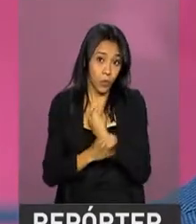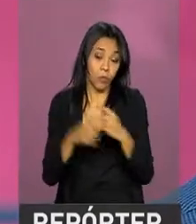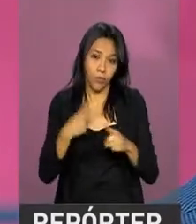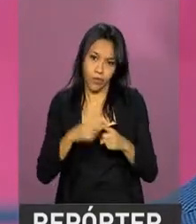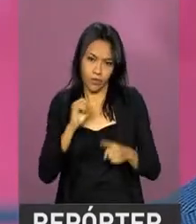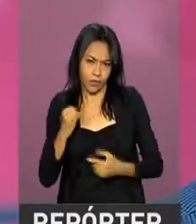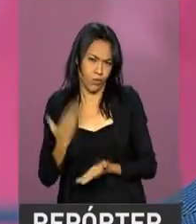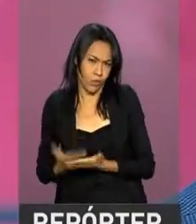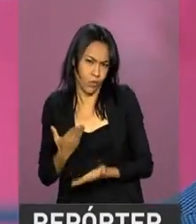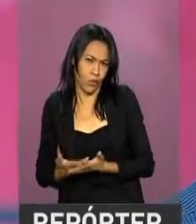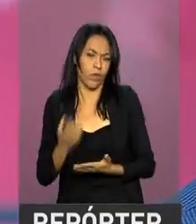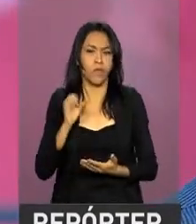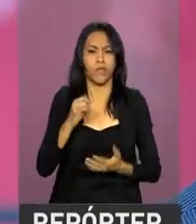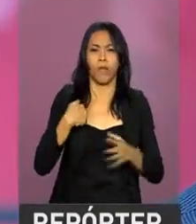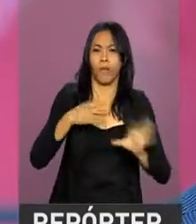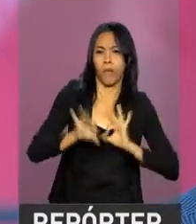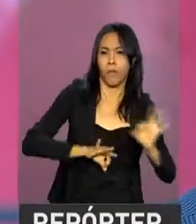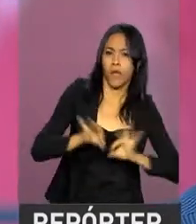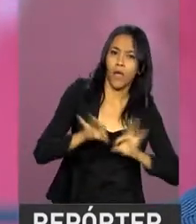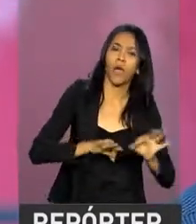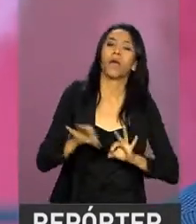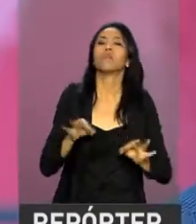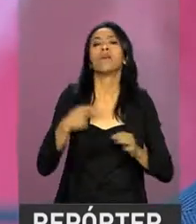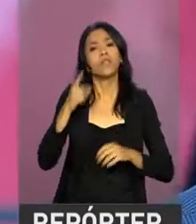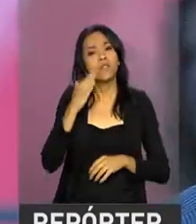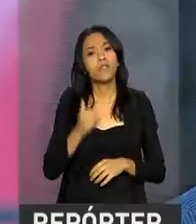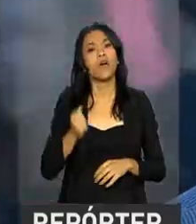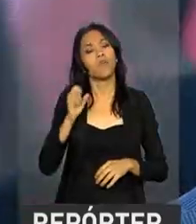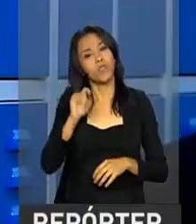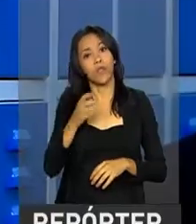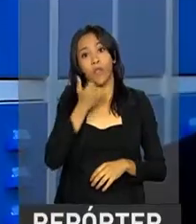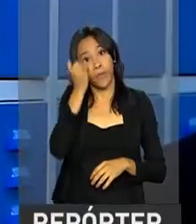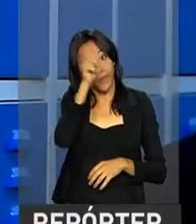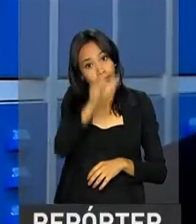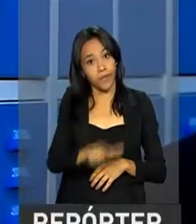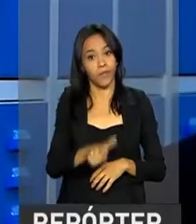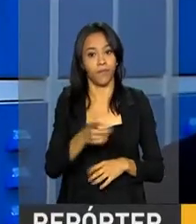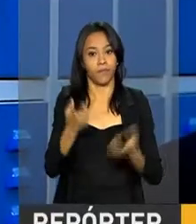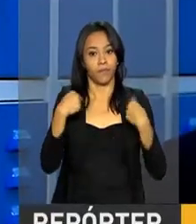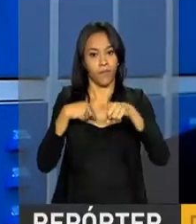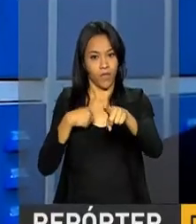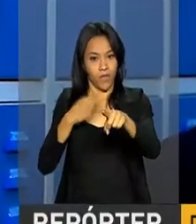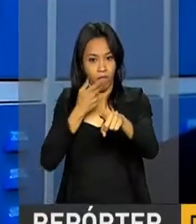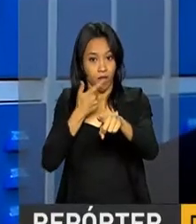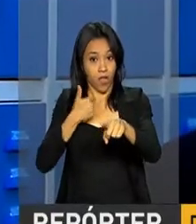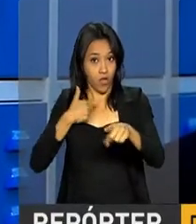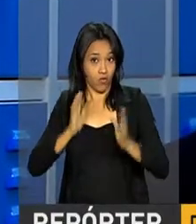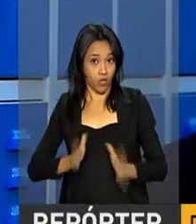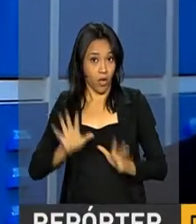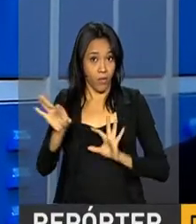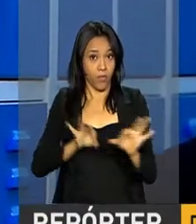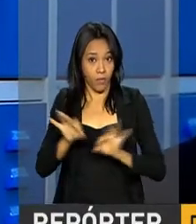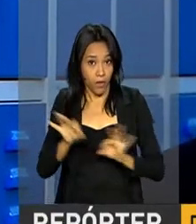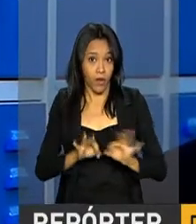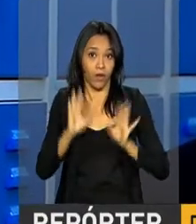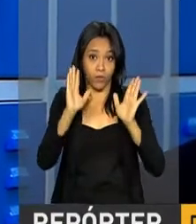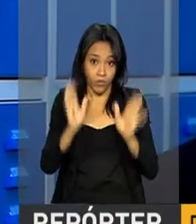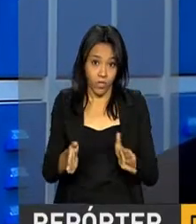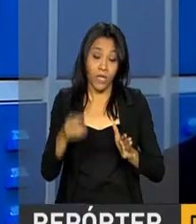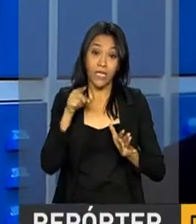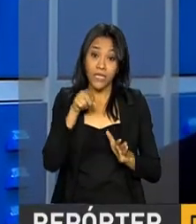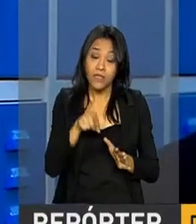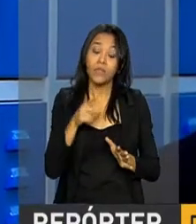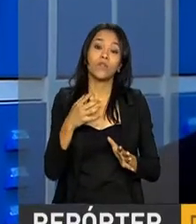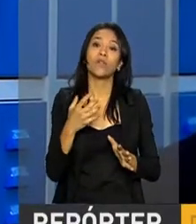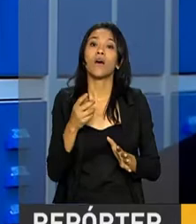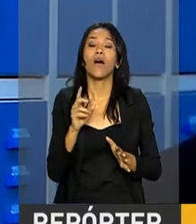tudo está bem preparado ele sabe que só depende dele eu já tô preparado e acho que talvez o que isso influencia